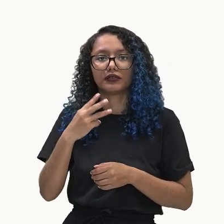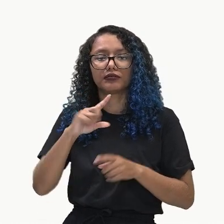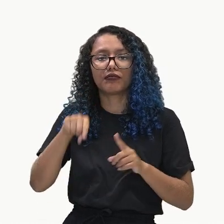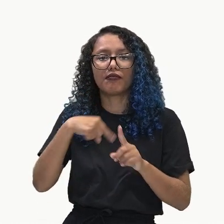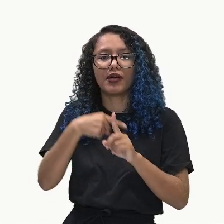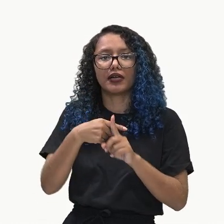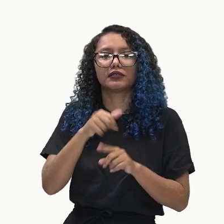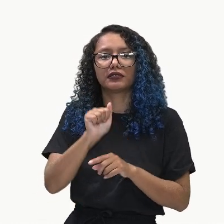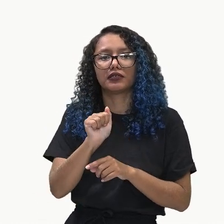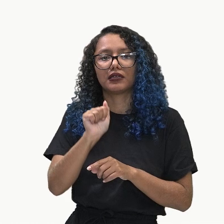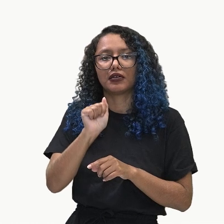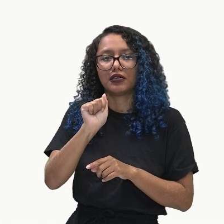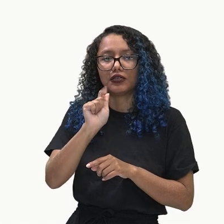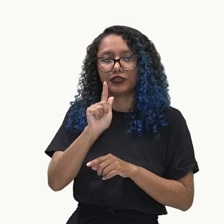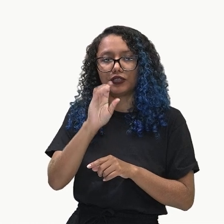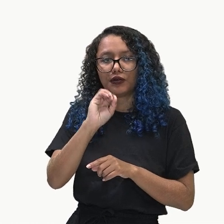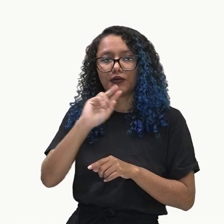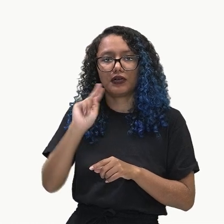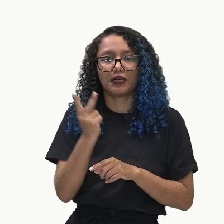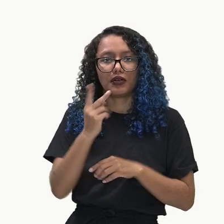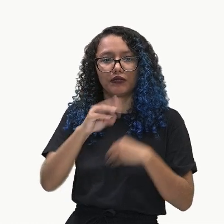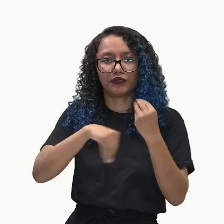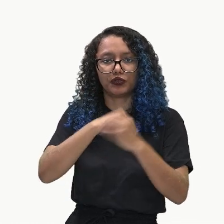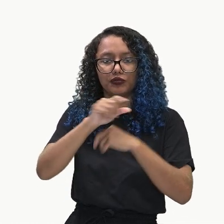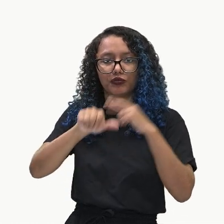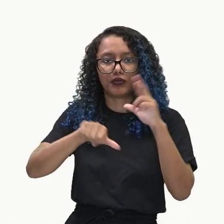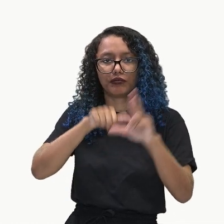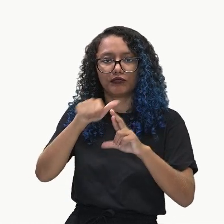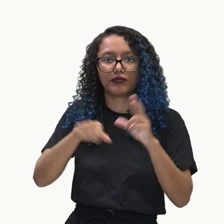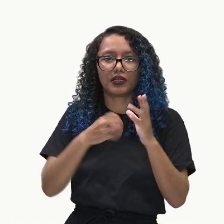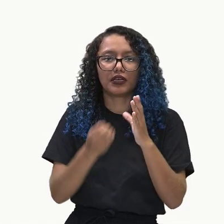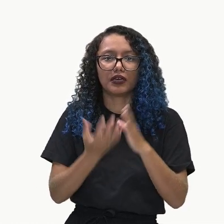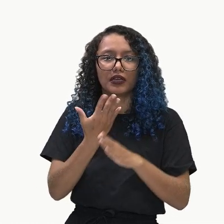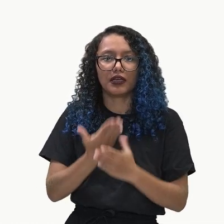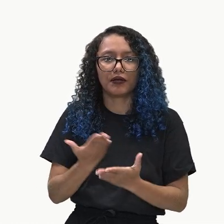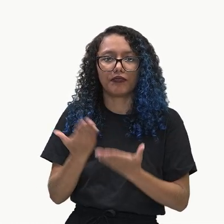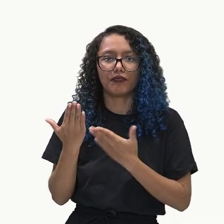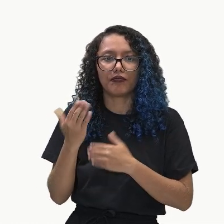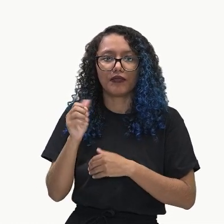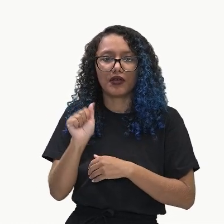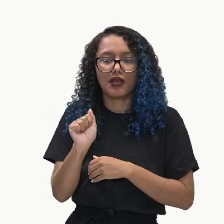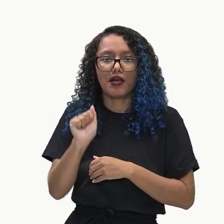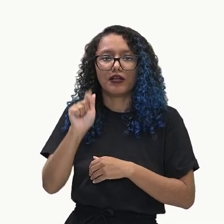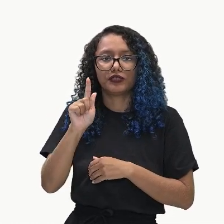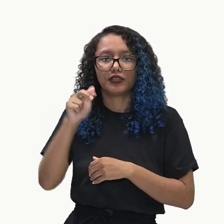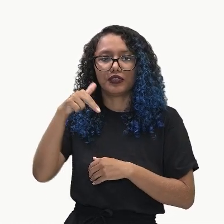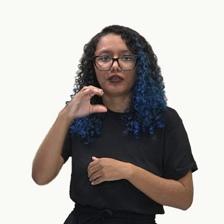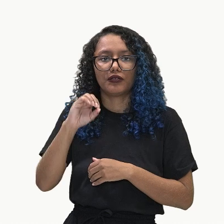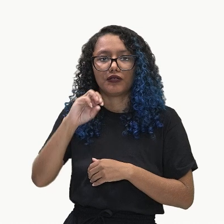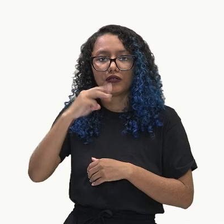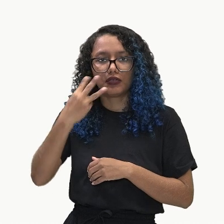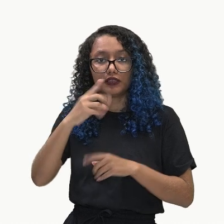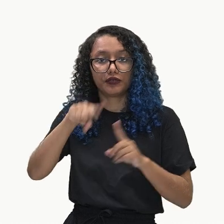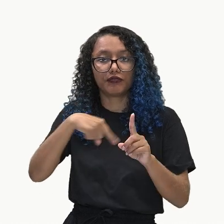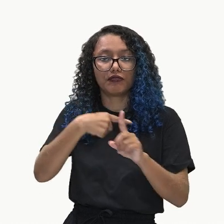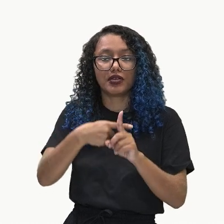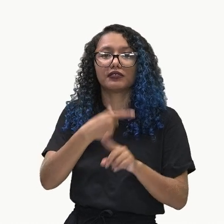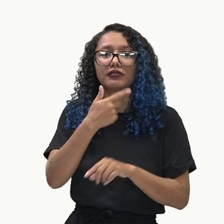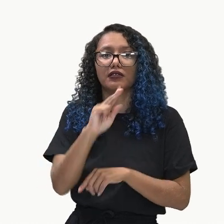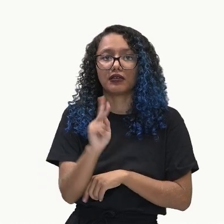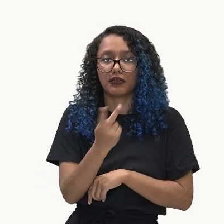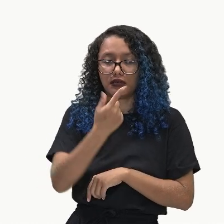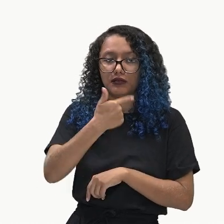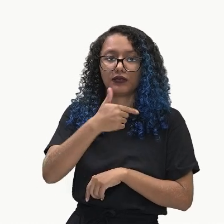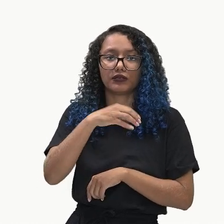fraca, reagindo e dando um sal ácido e água. E o sal